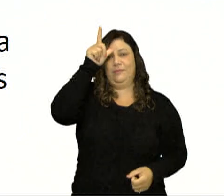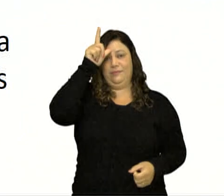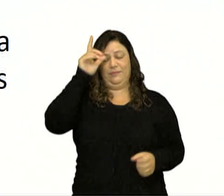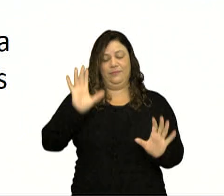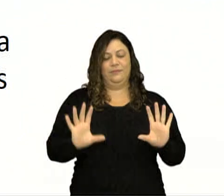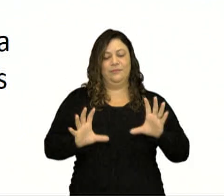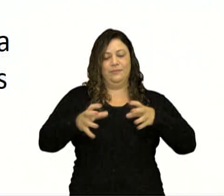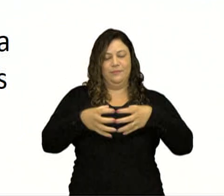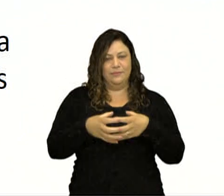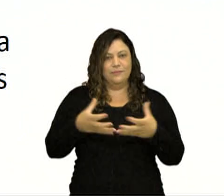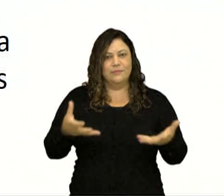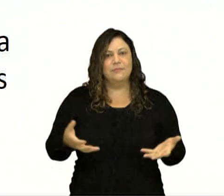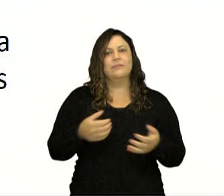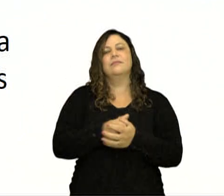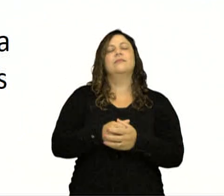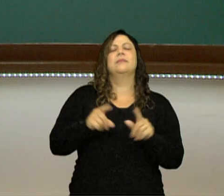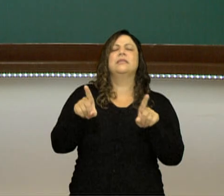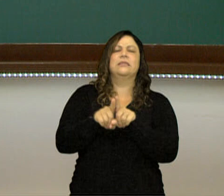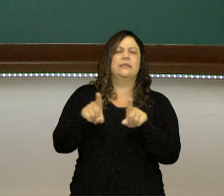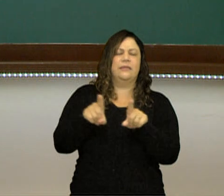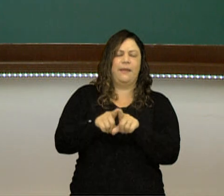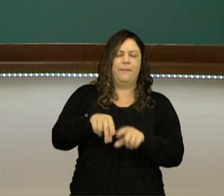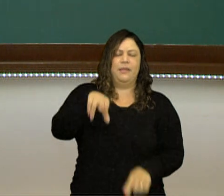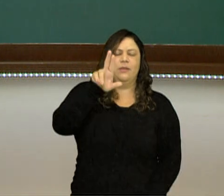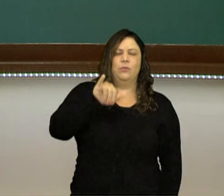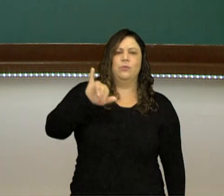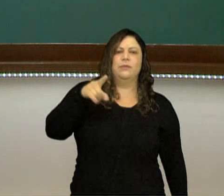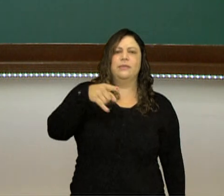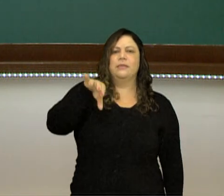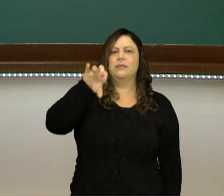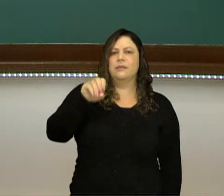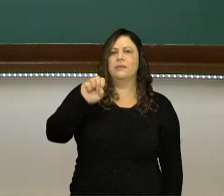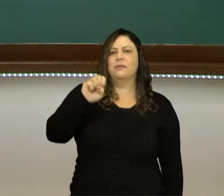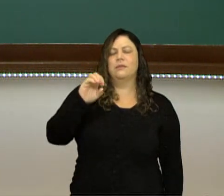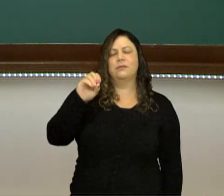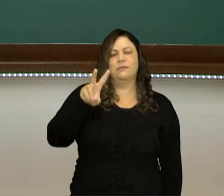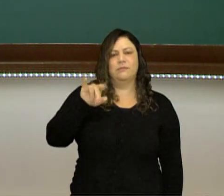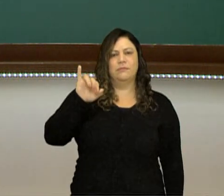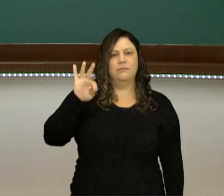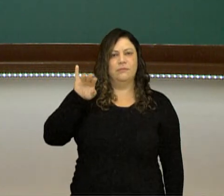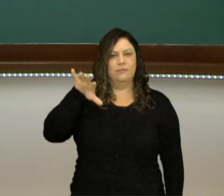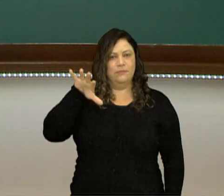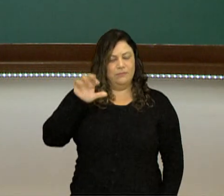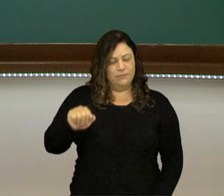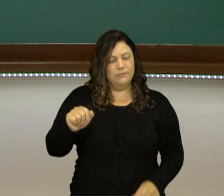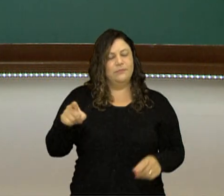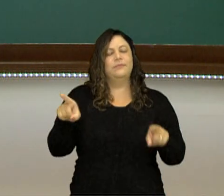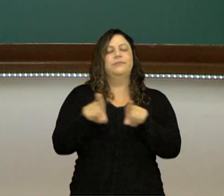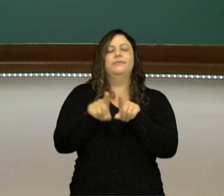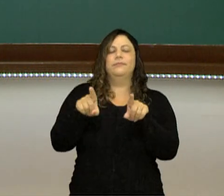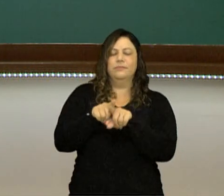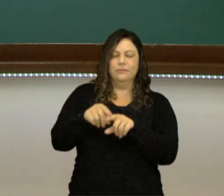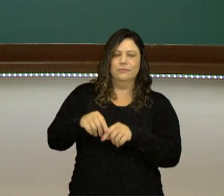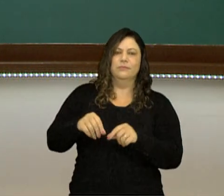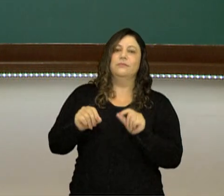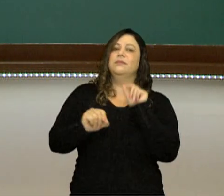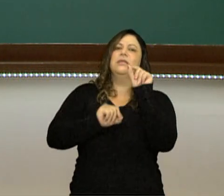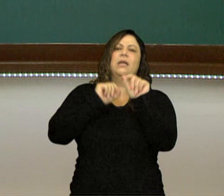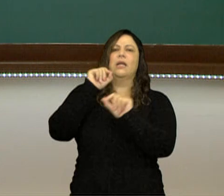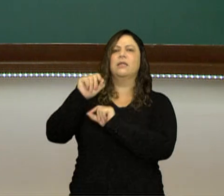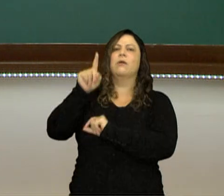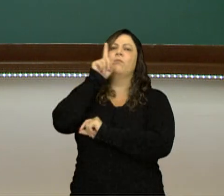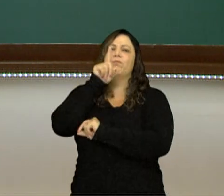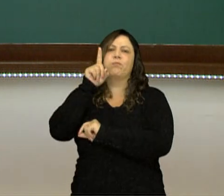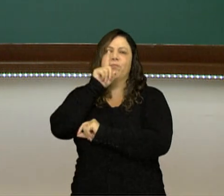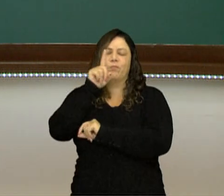a demora de aceitar a participação da União Soviética e a ausência dos Estados Unidos como um país membro. E vamos lembrar